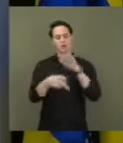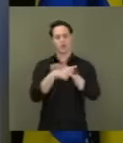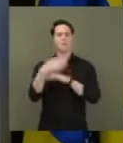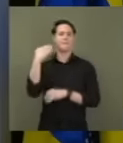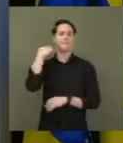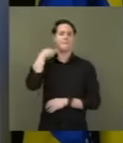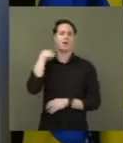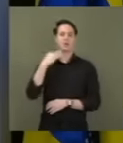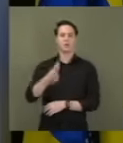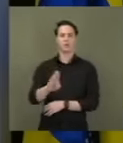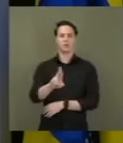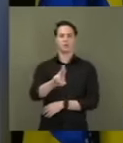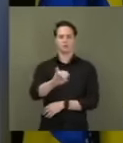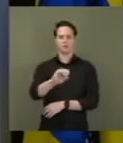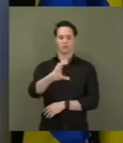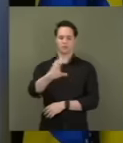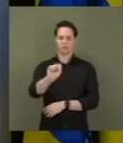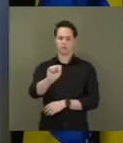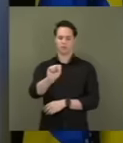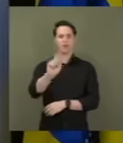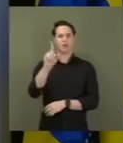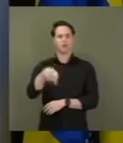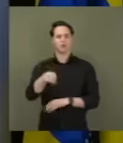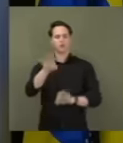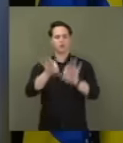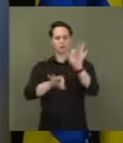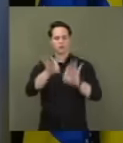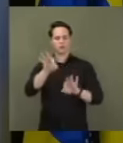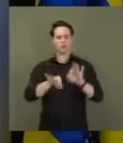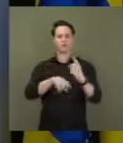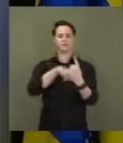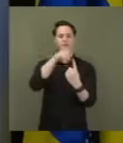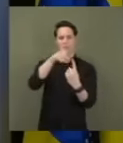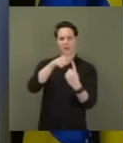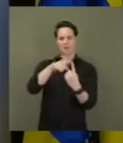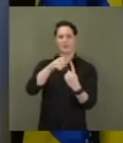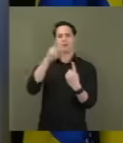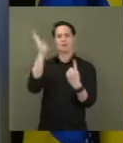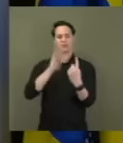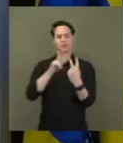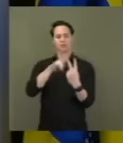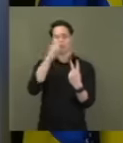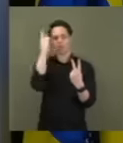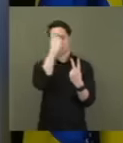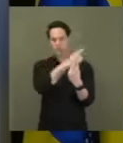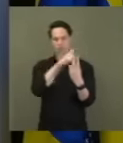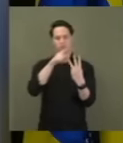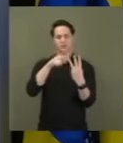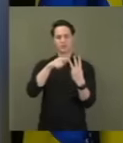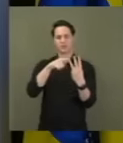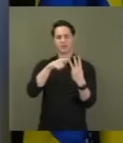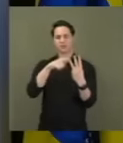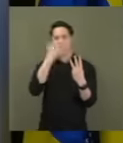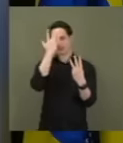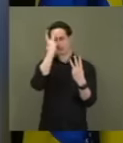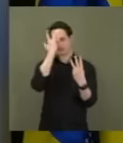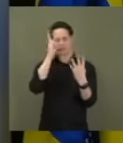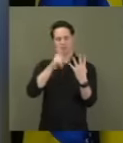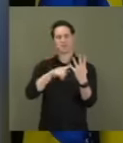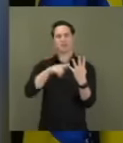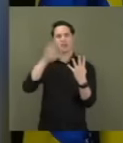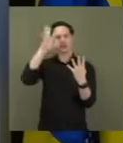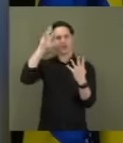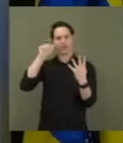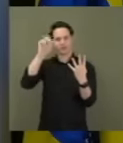dos BRICS, que reúne Brasil, Rússia, Índia, China e África do Sul. E o